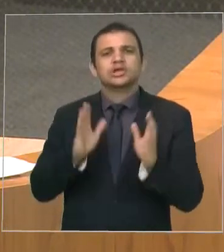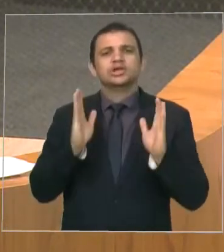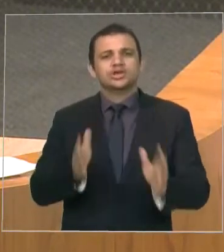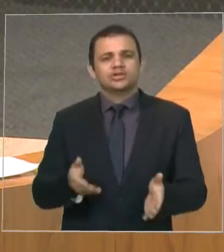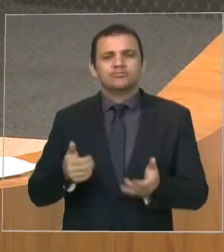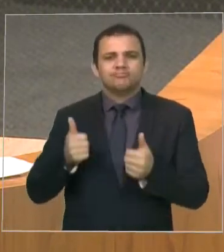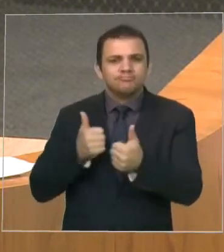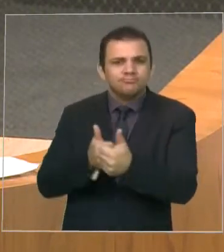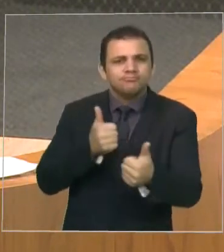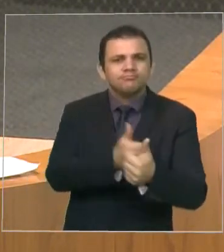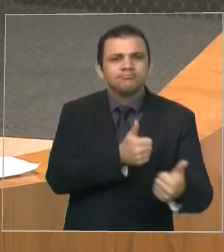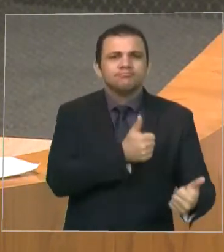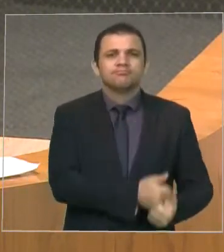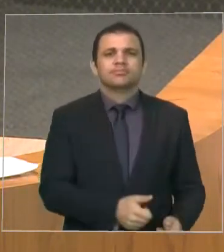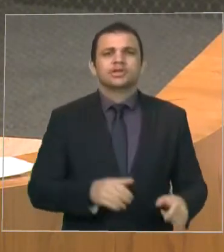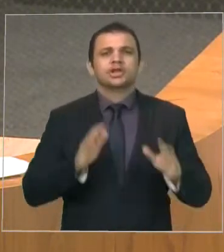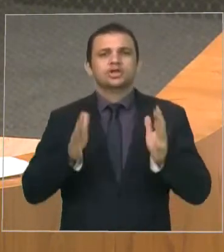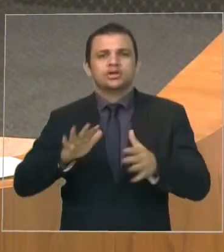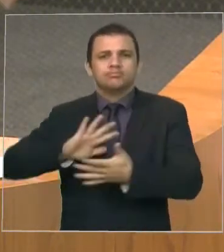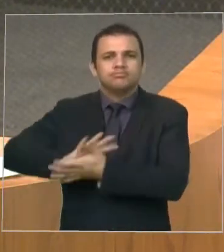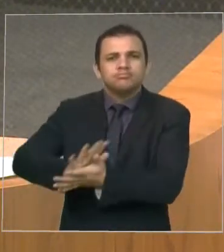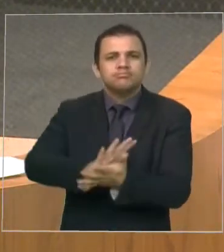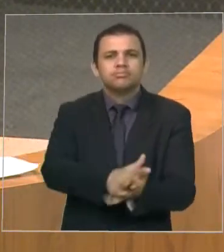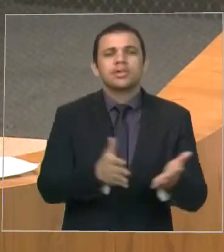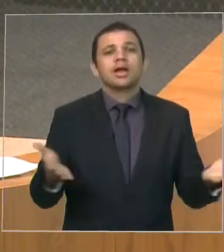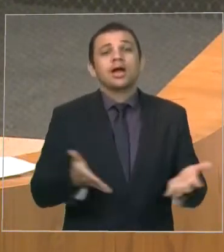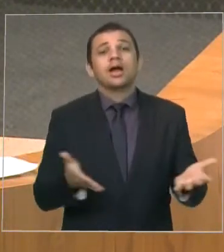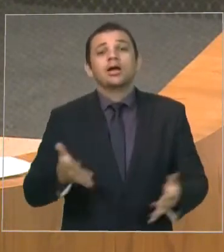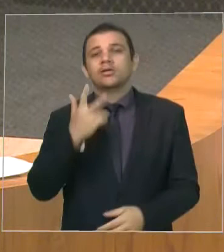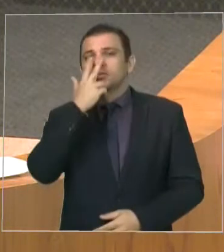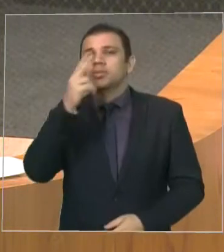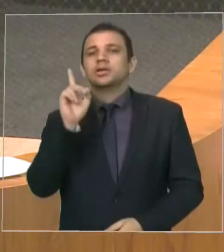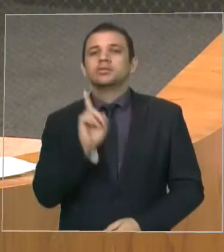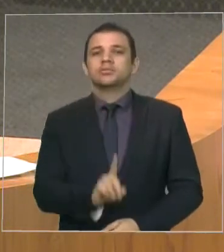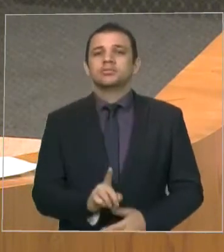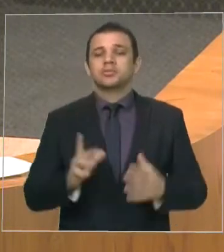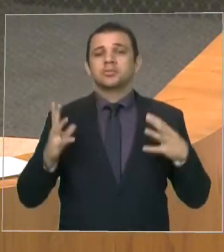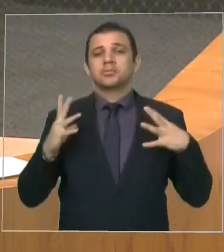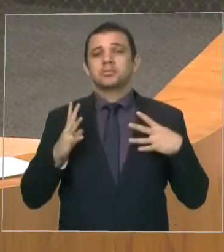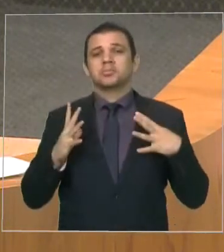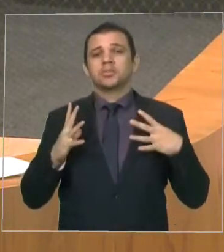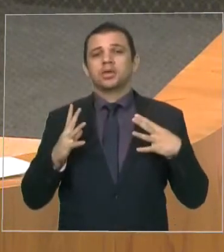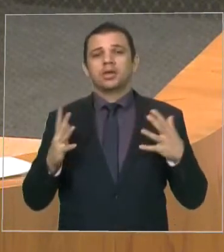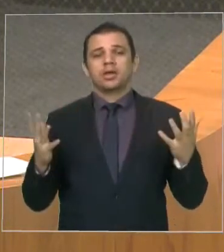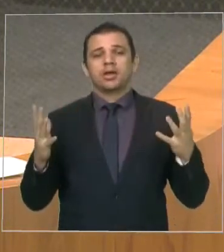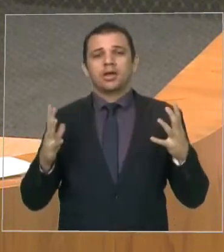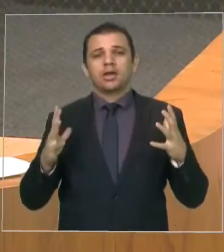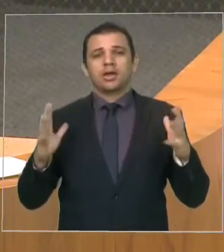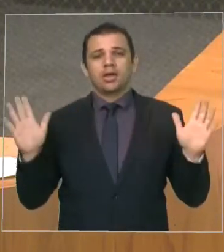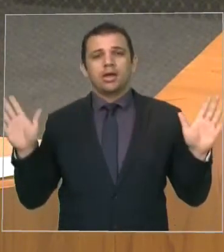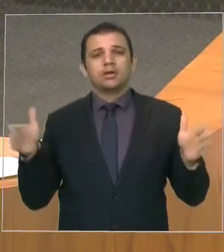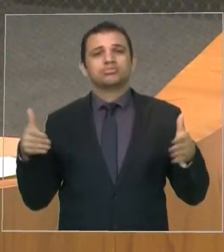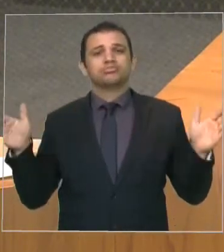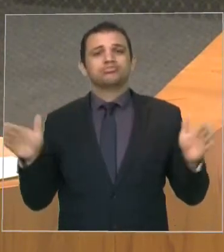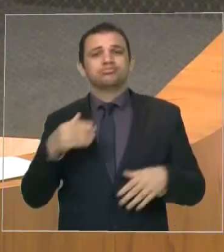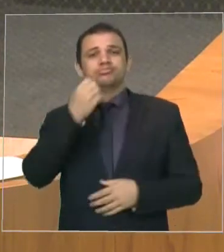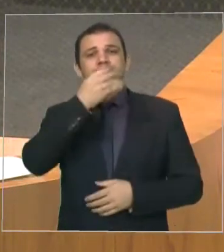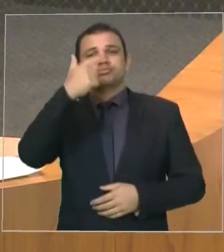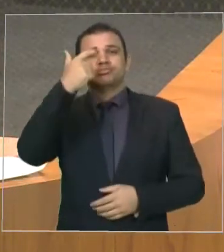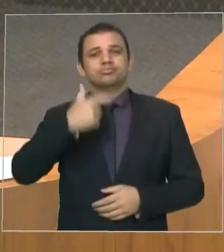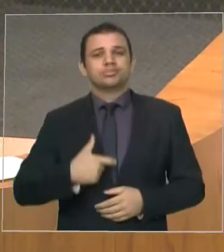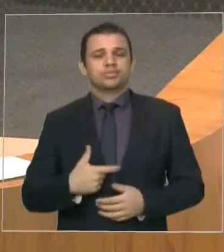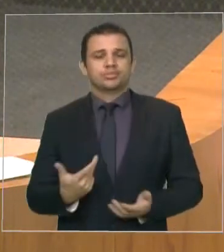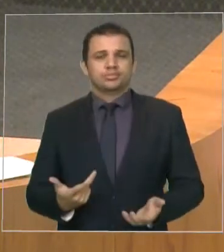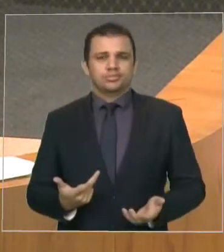humilhou e agora ele vem e quer dar uma de anjo, de bom moço. Não, deputada de Lázio,